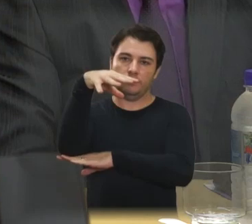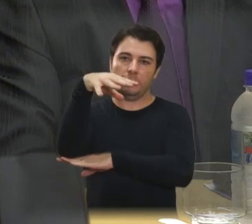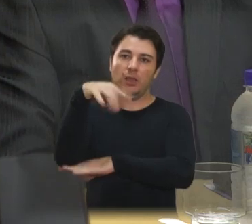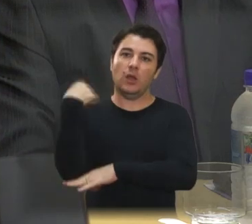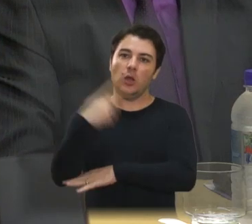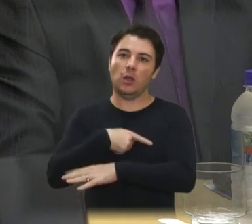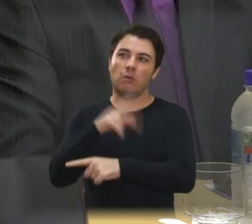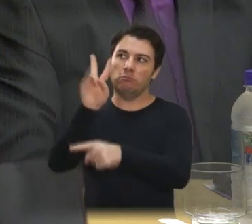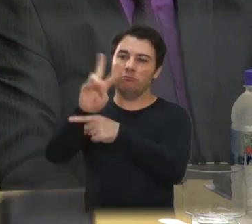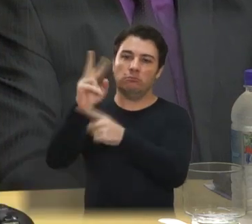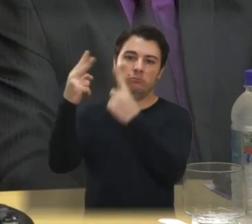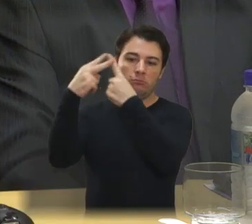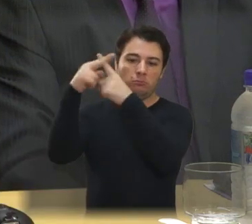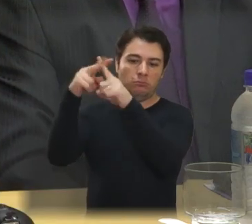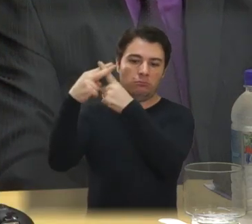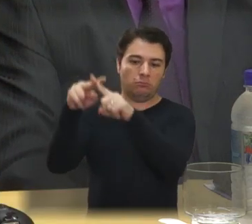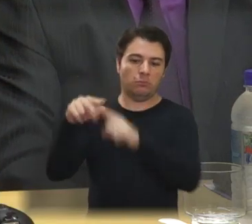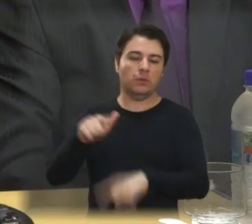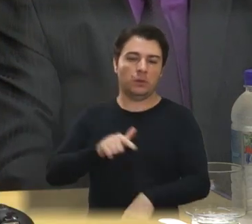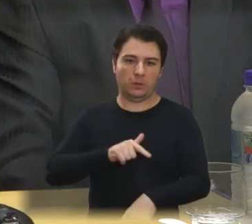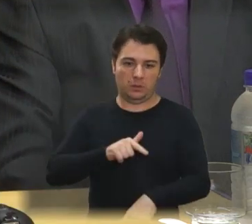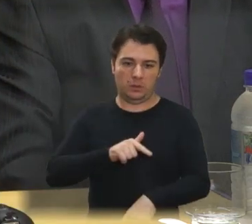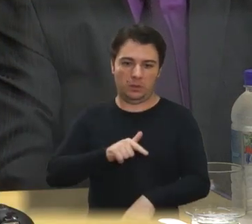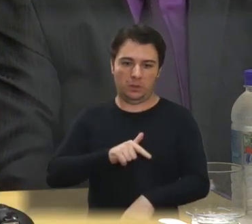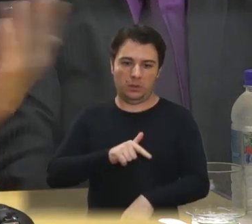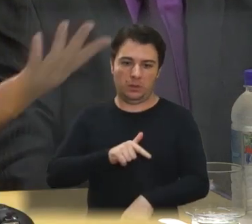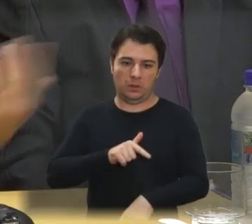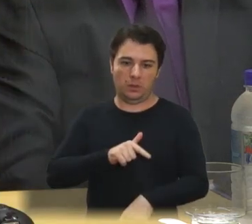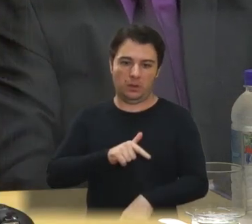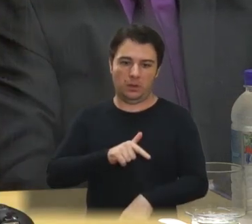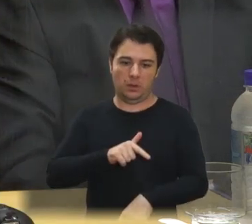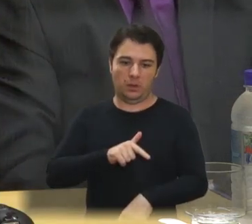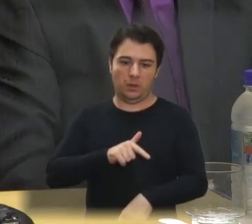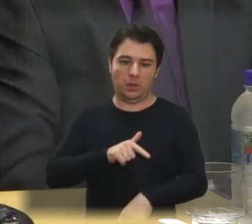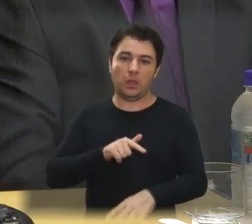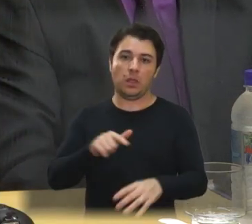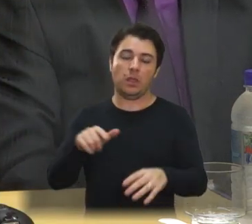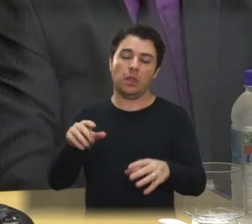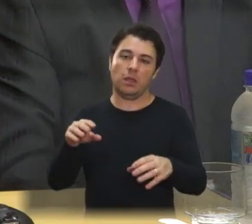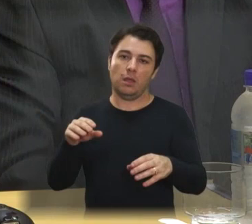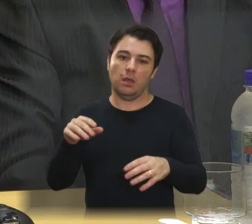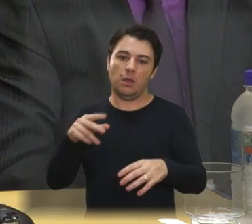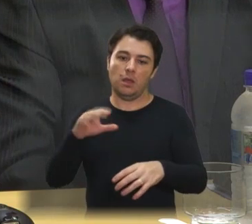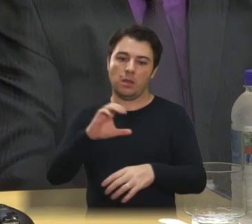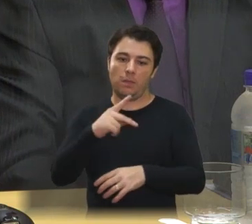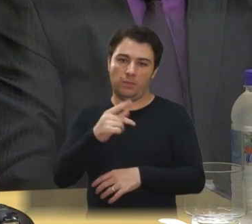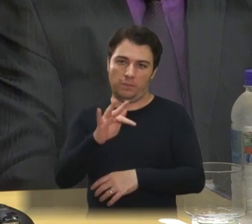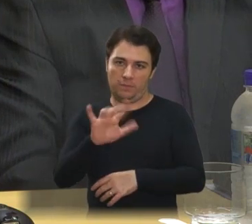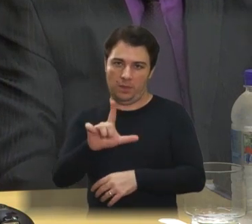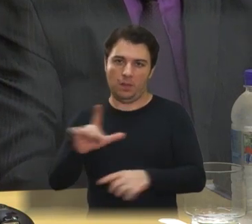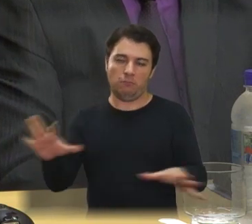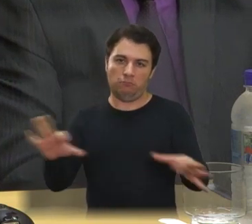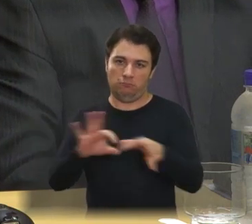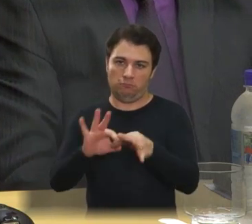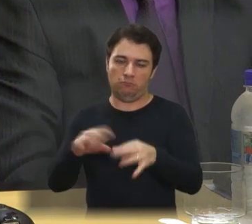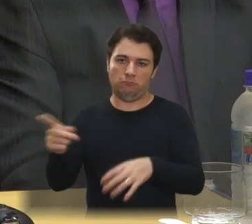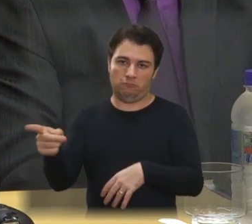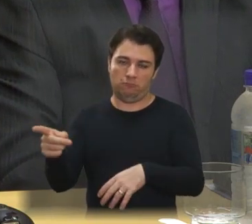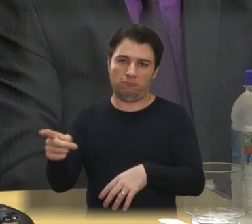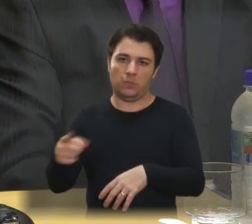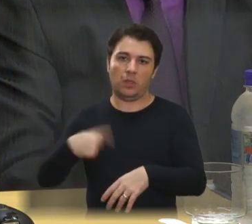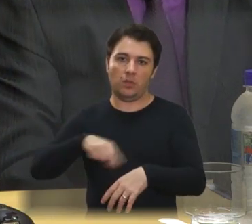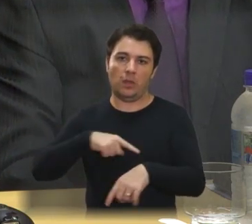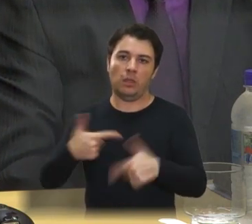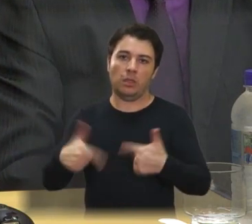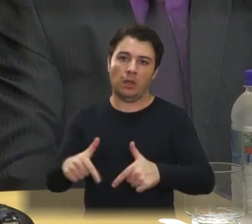né a da rede da rede não na carreira da CPFL a gente trabalha com manutenção